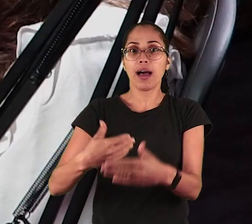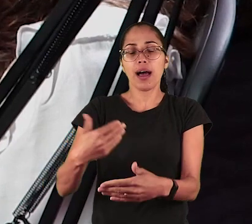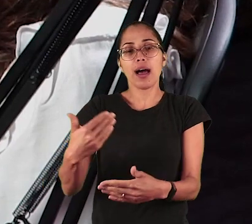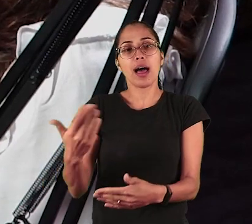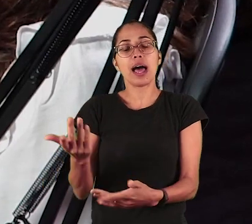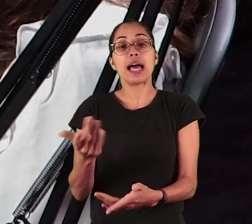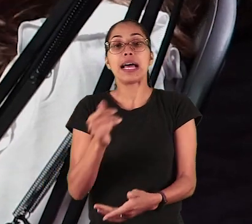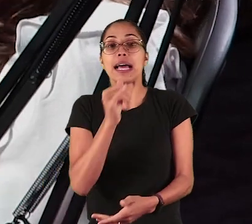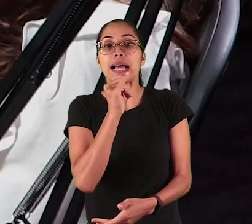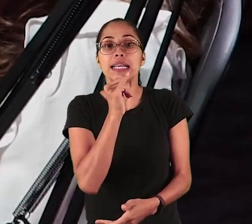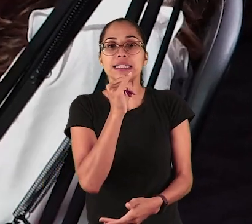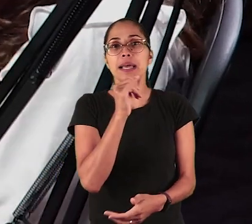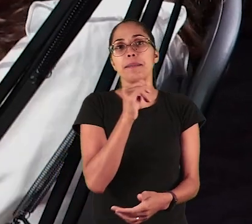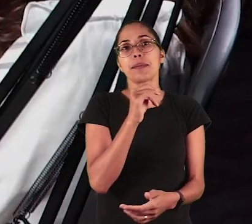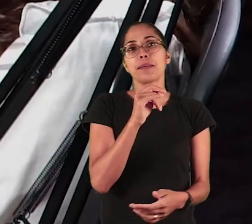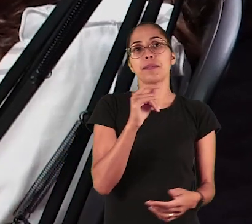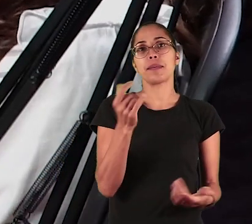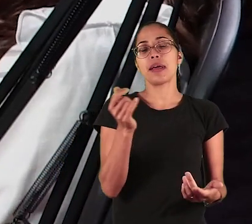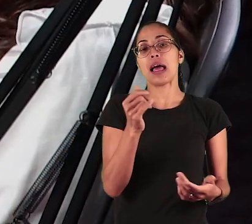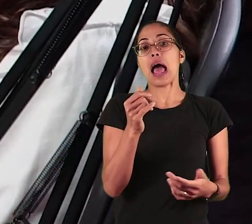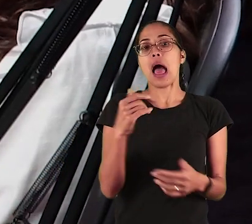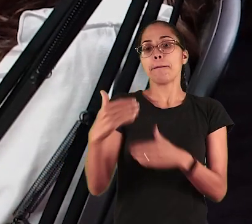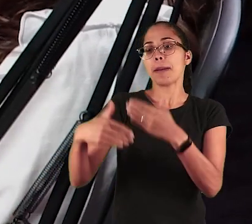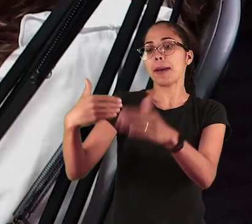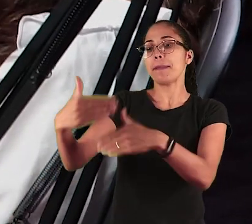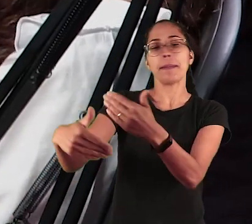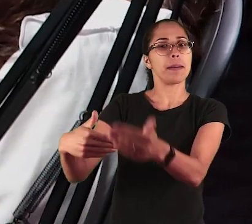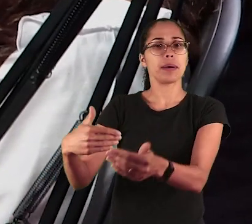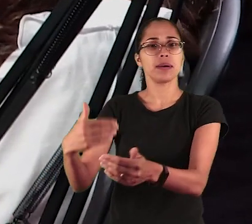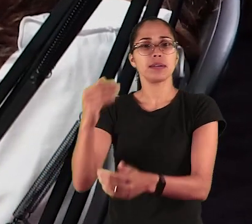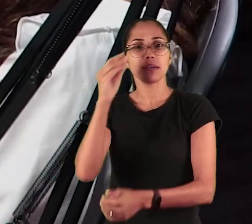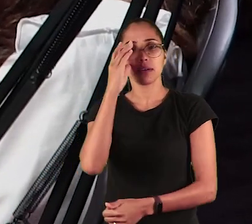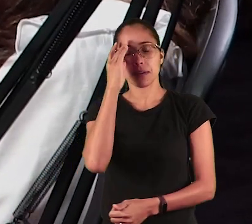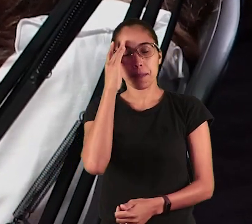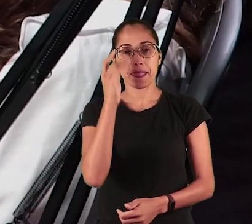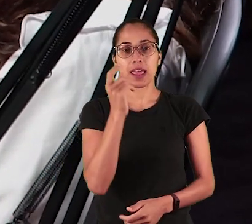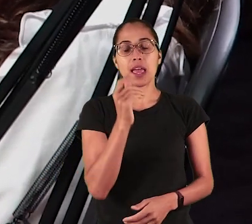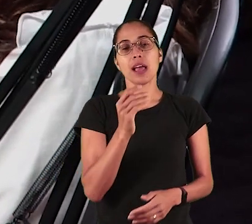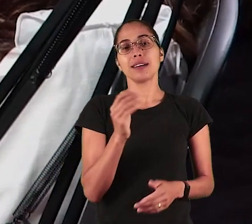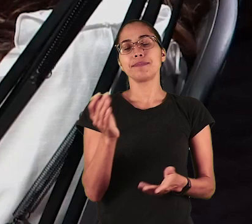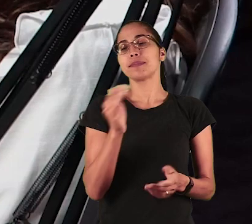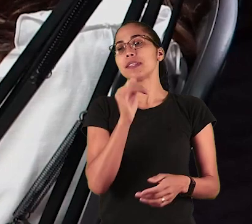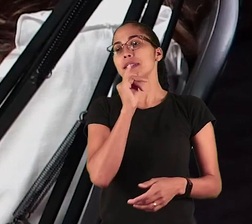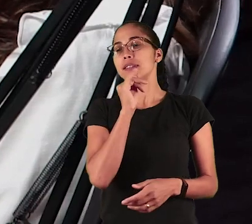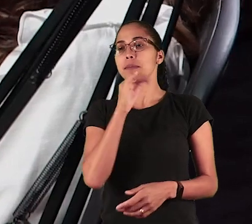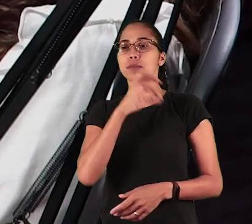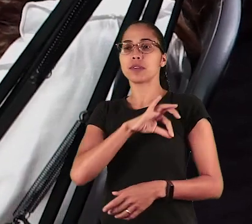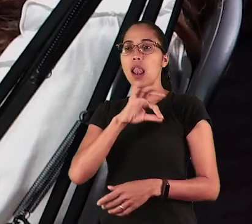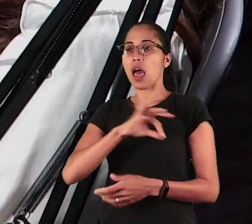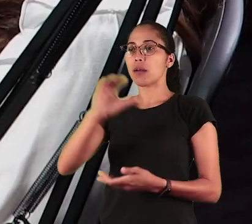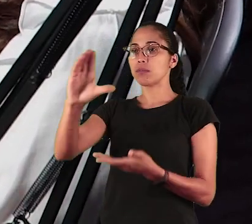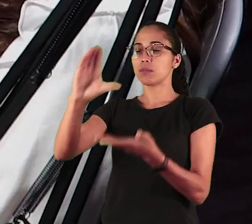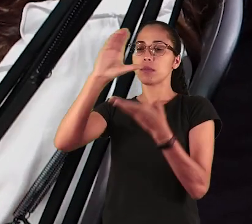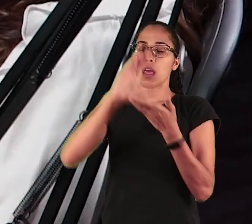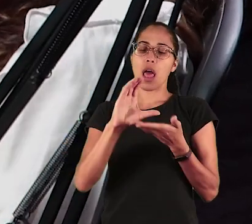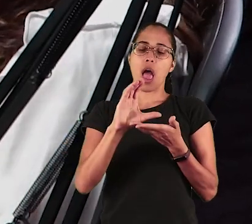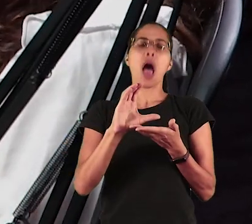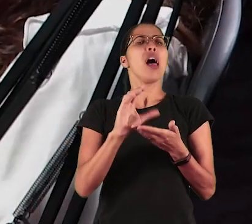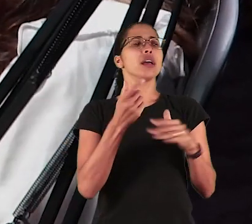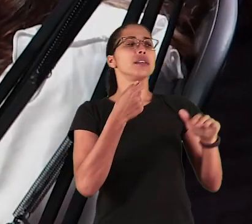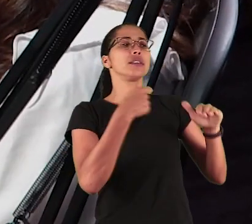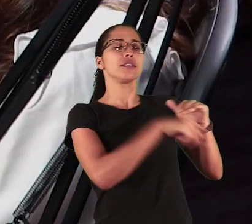que você não tem que ter a conta fechada em d0 então parte da tua carreira você vai estar fazendo investimento você vai falar assim Putz mas eu